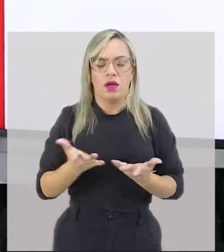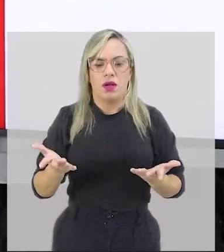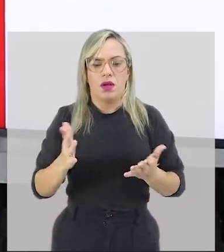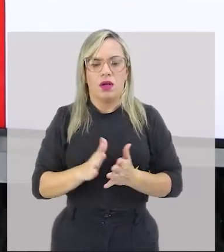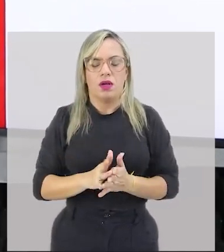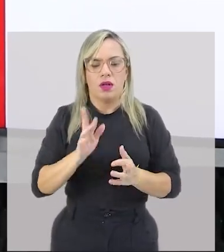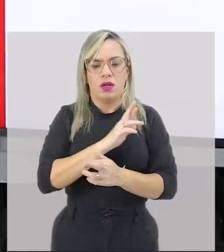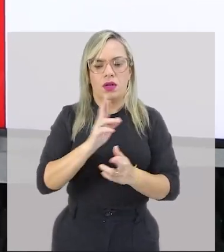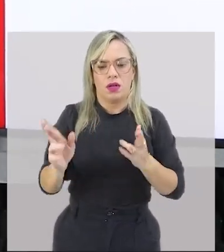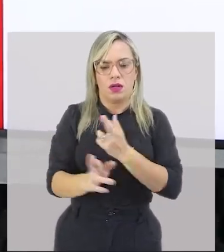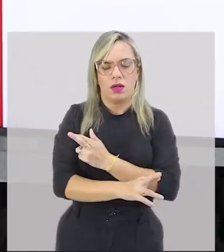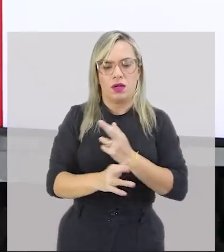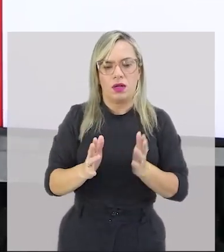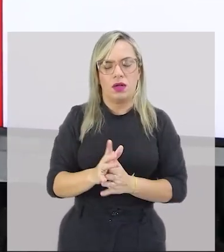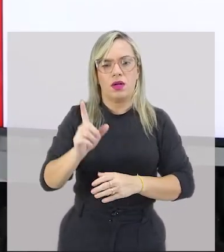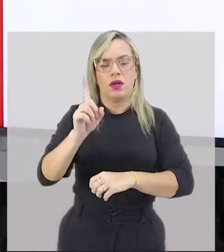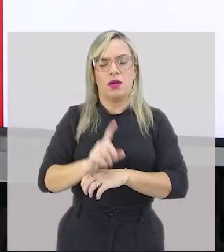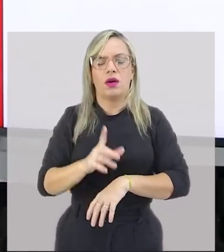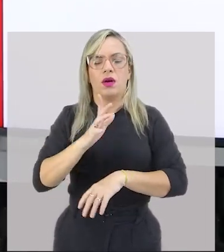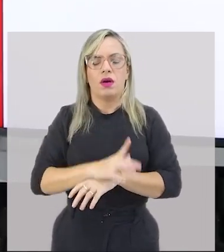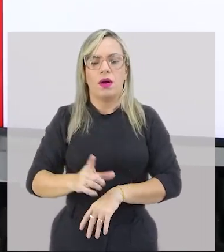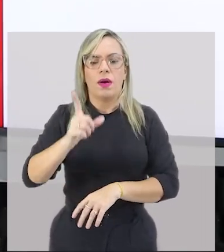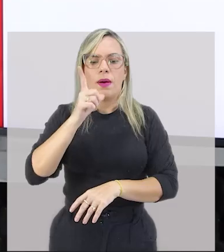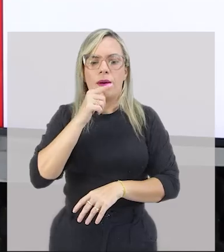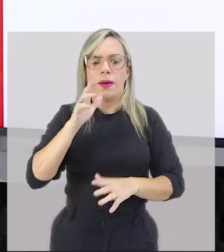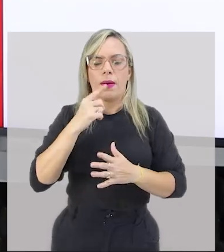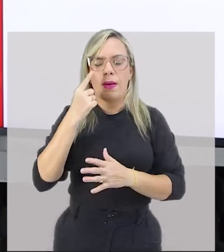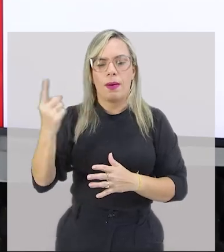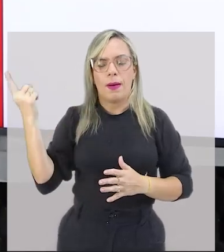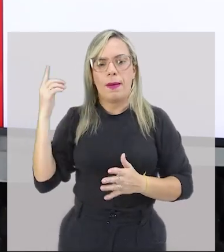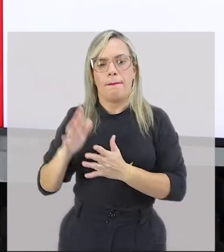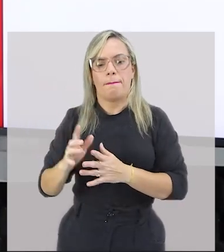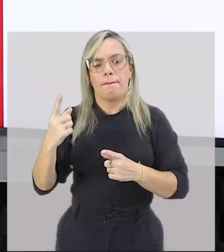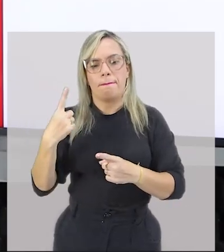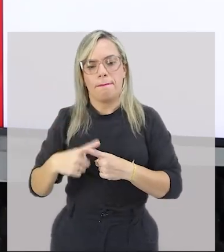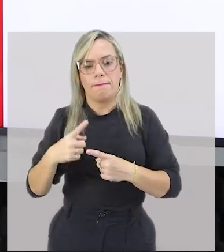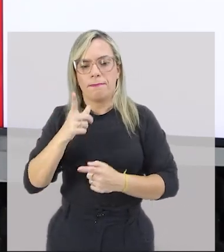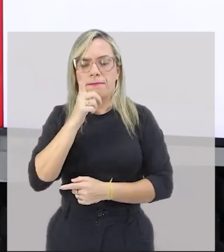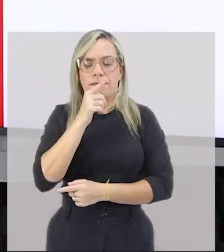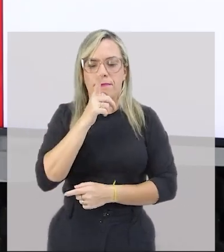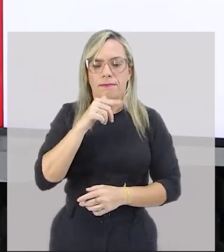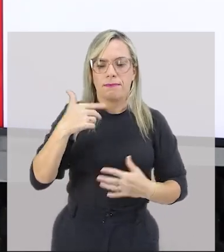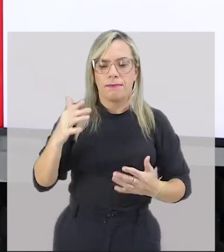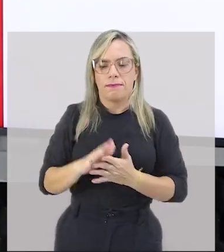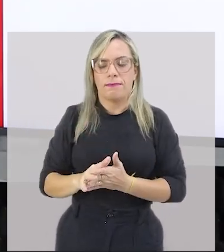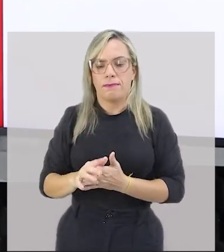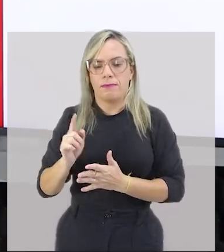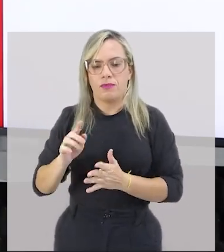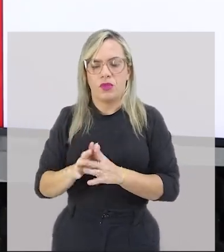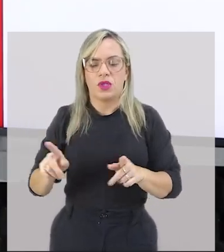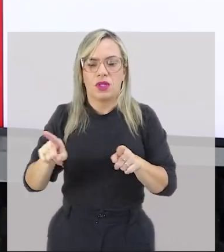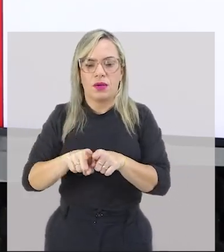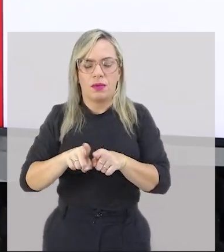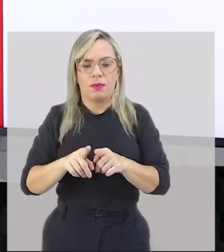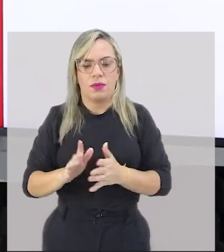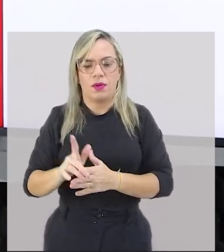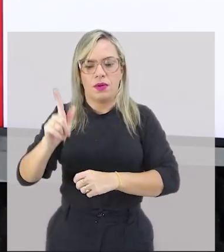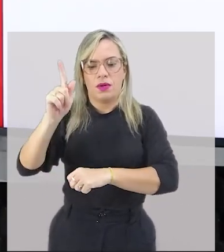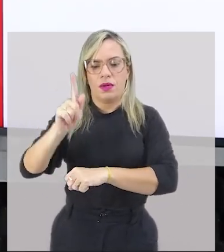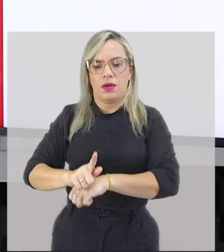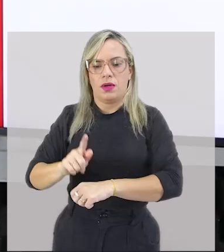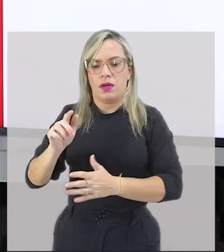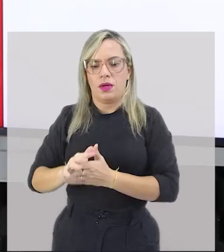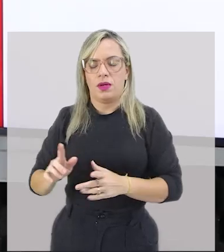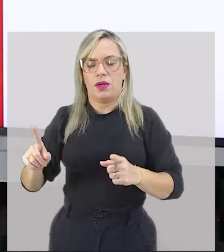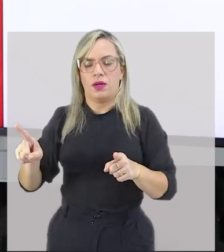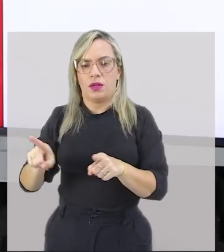quê? Da densidade da água, densidade do líquido. Falei água por causa da questão. Depende de quê? Da gravidade. E depende desse H.